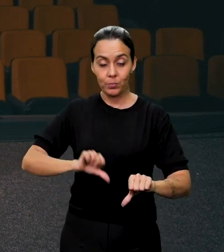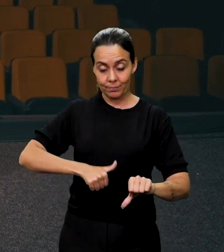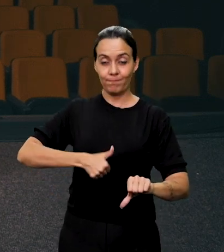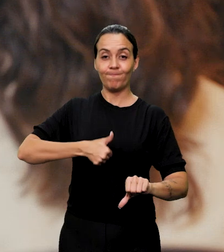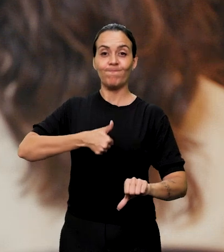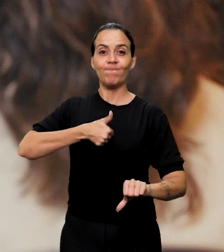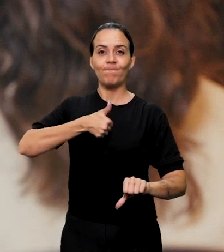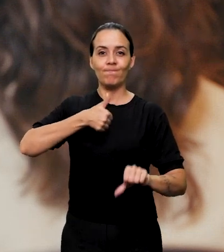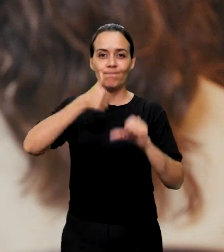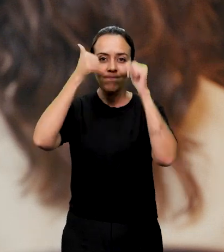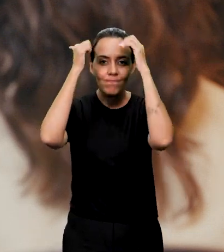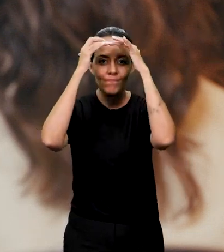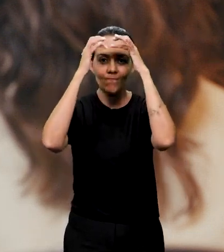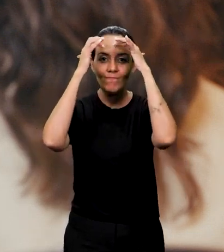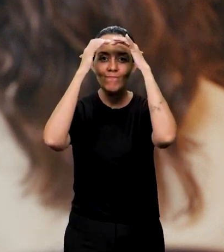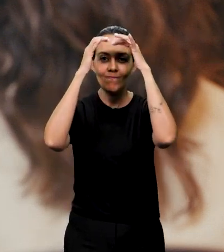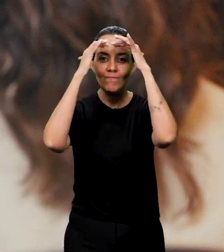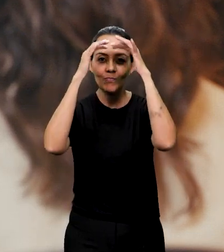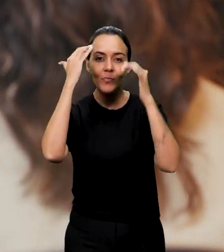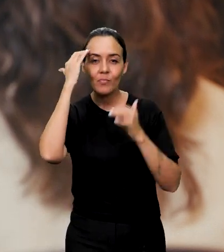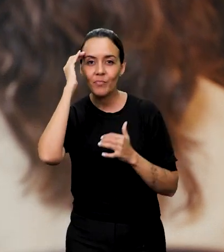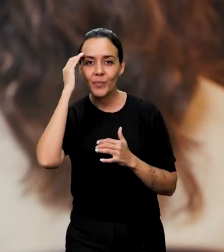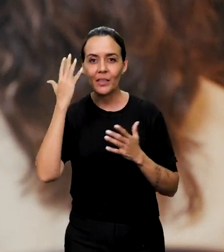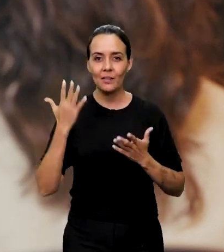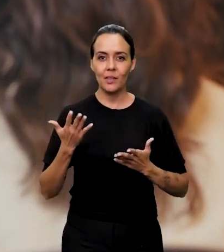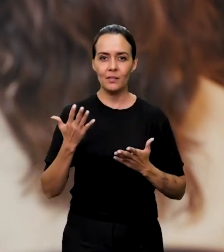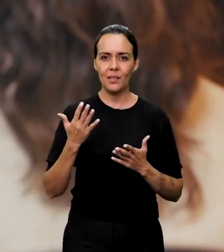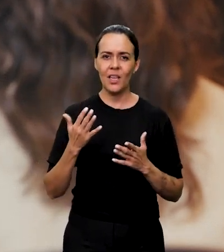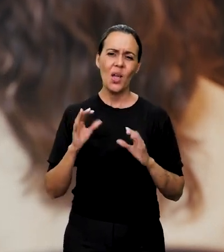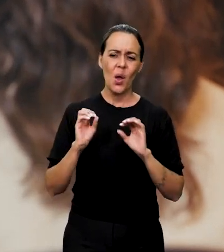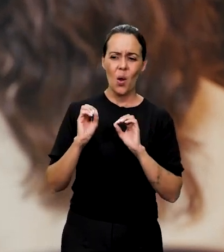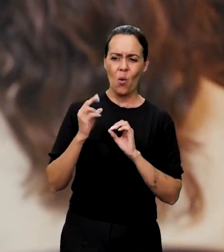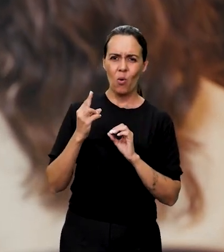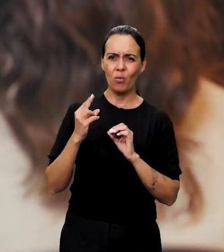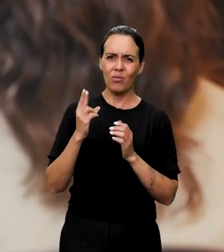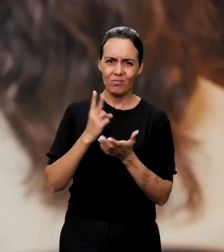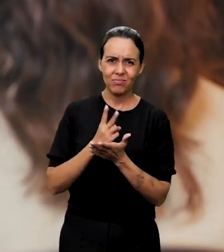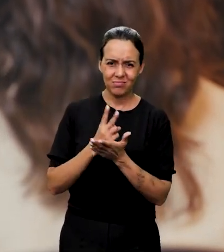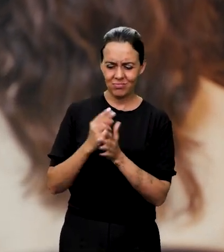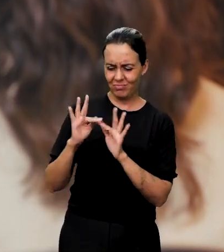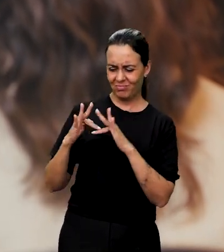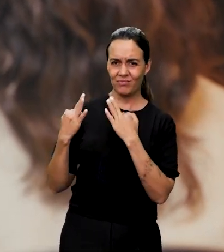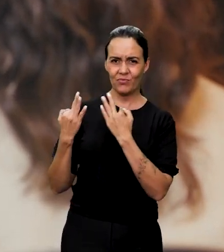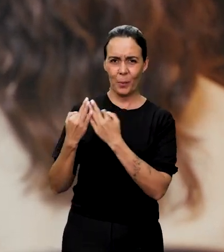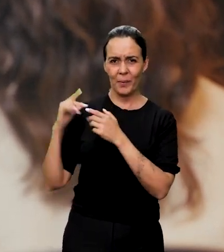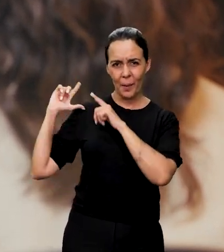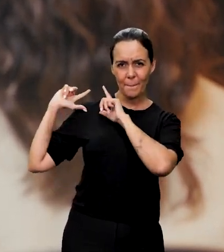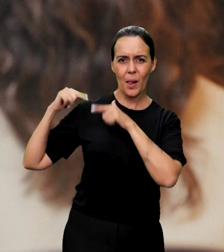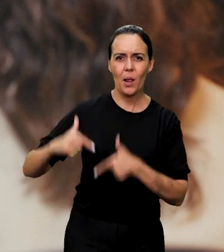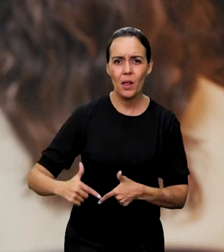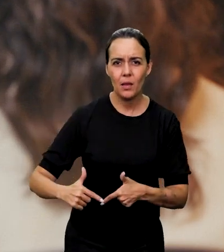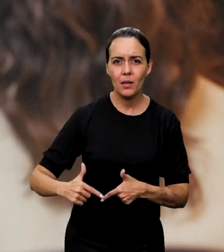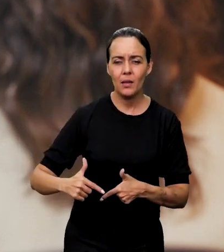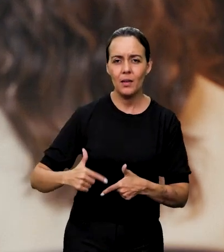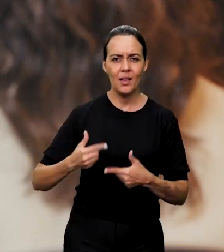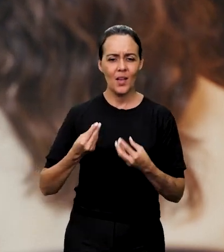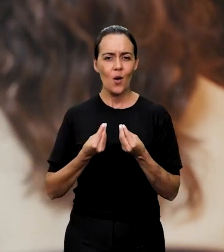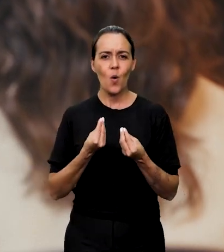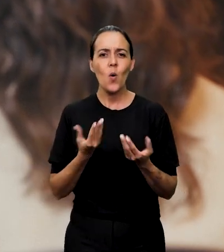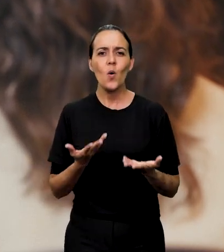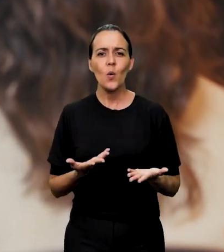quer limitar os nossos corpos, para quem quer fazer a família tradicional, quem quer concentrar a grana, quem quer